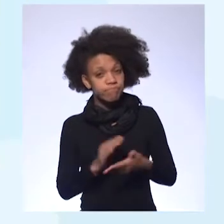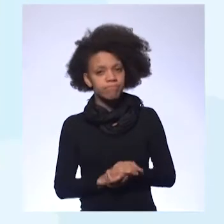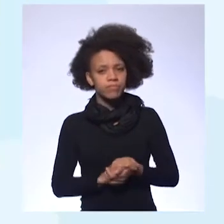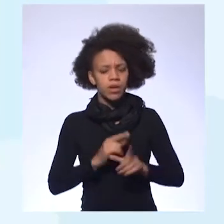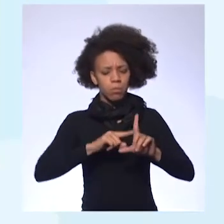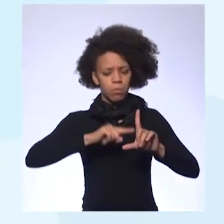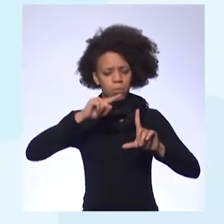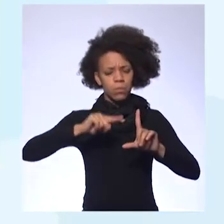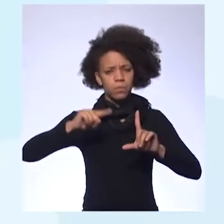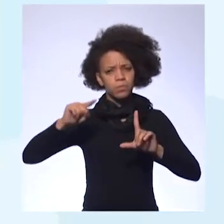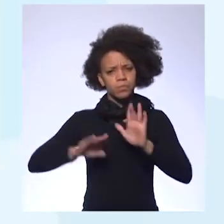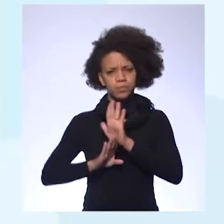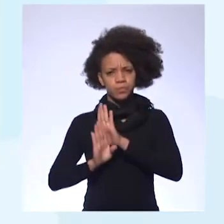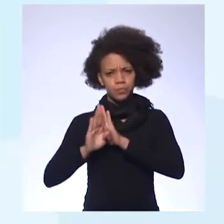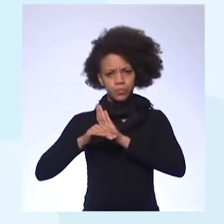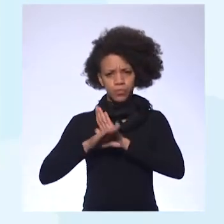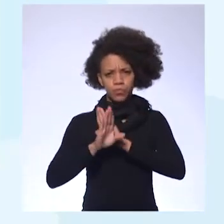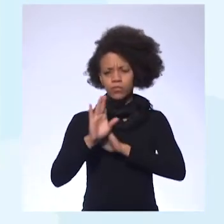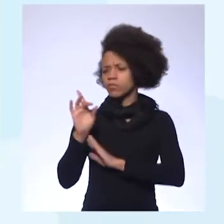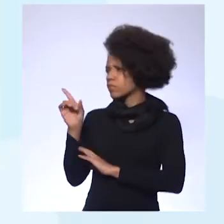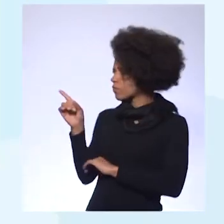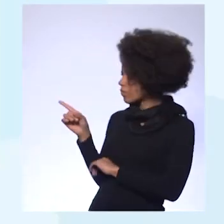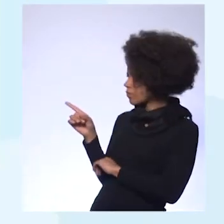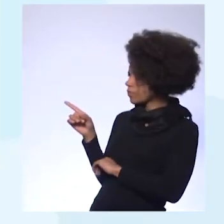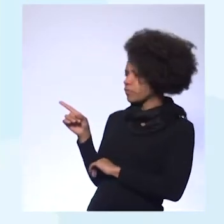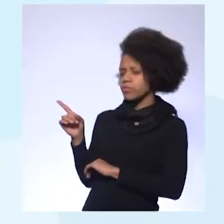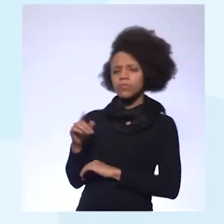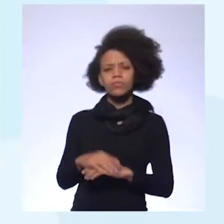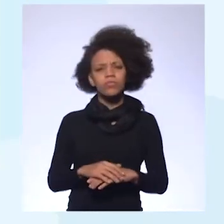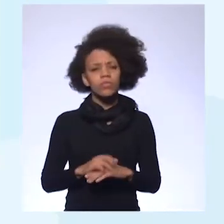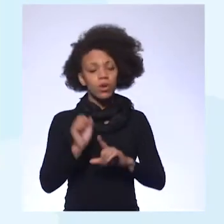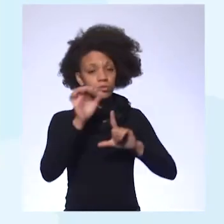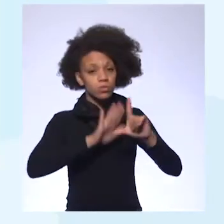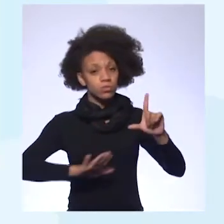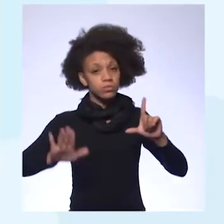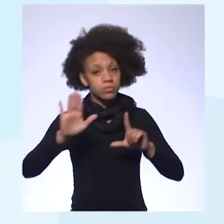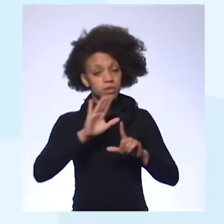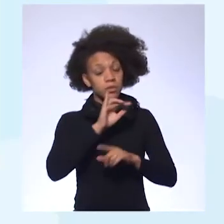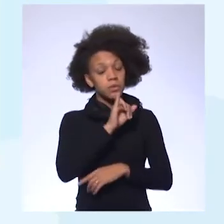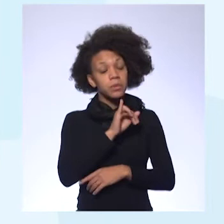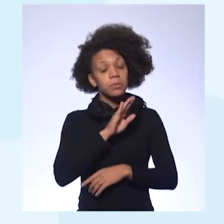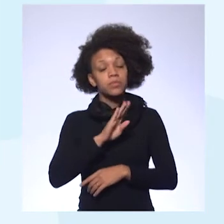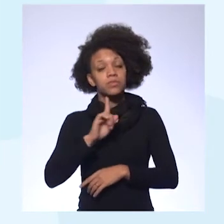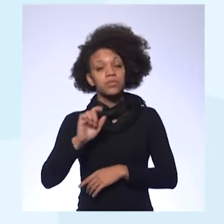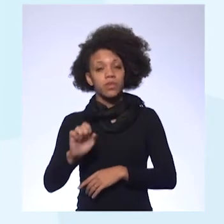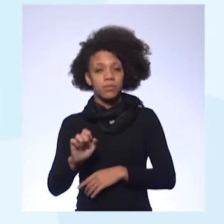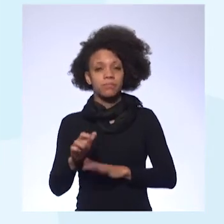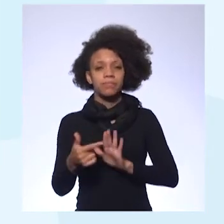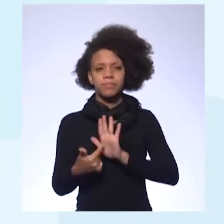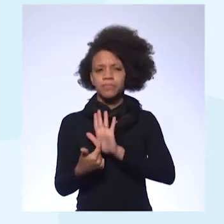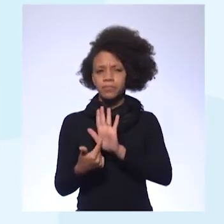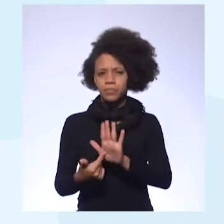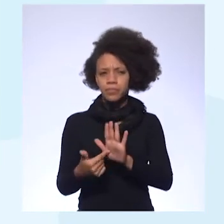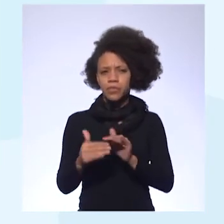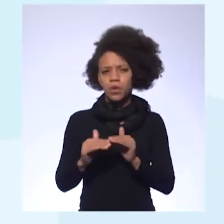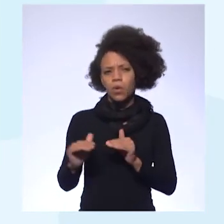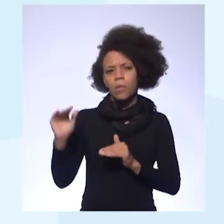gráfico, ele corresponde a esse mapa que nós acabamos de ver do IBGE, que traz aí os maiores